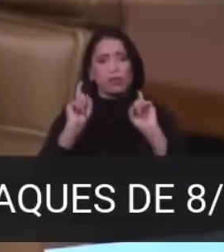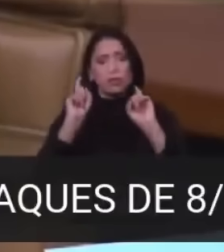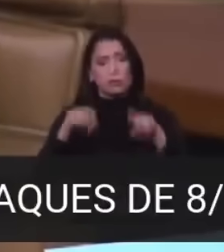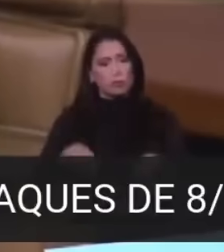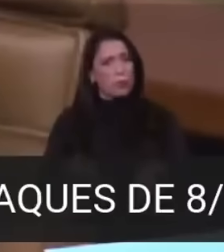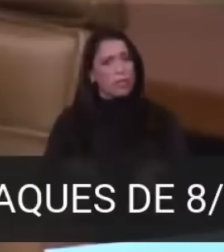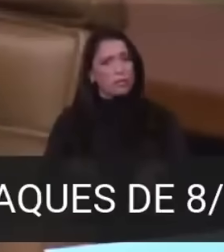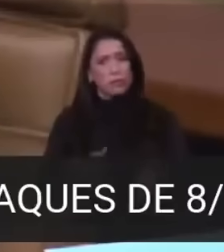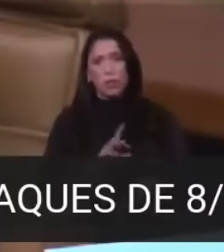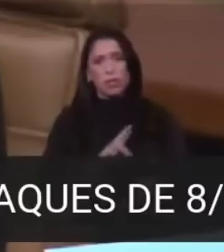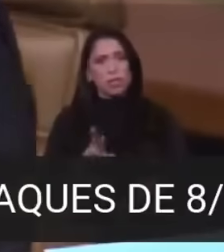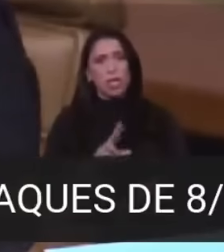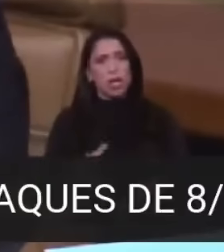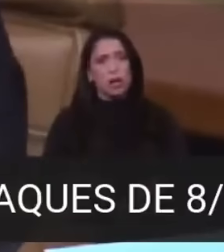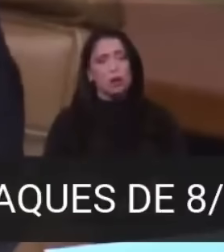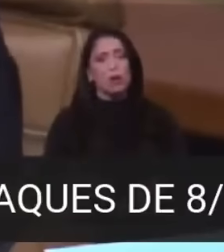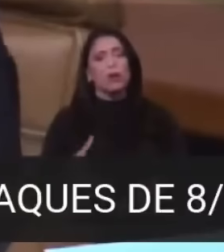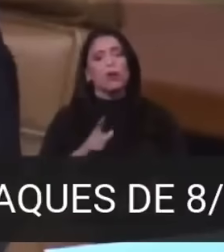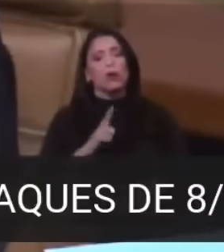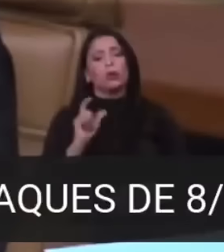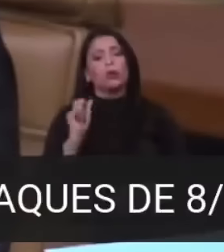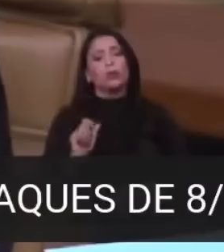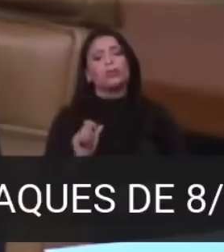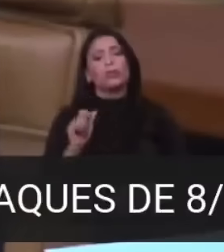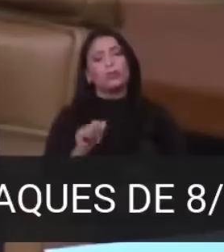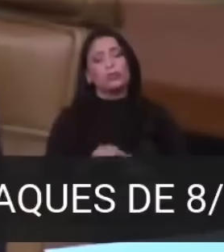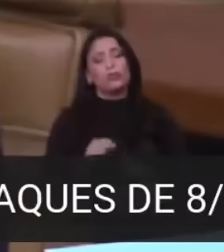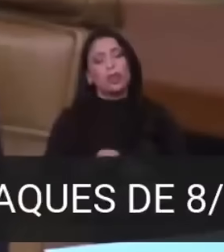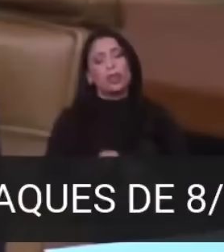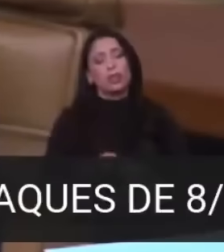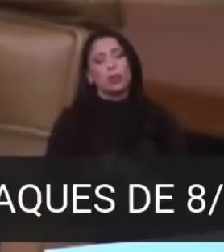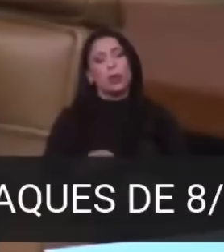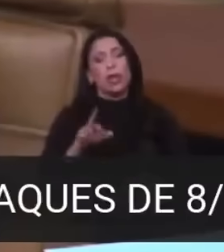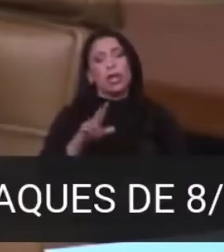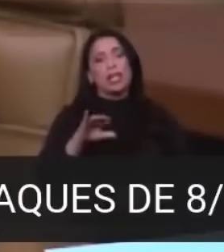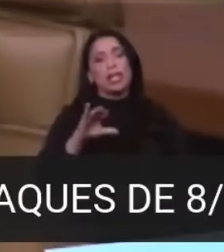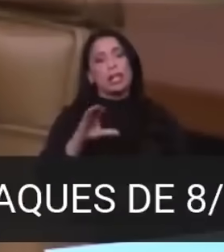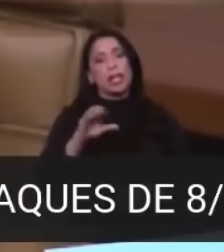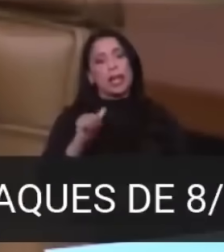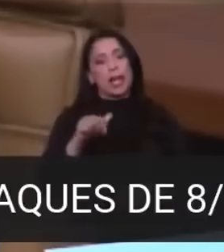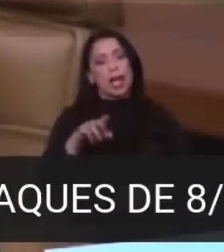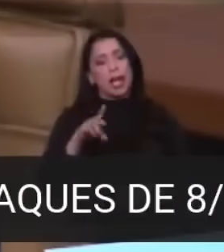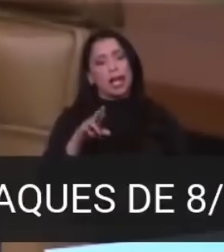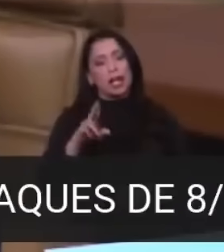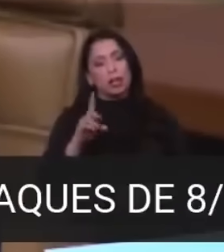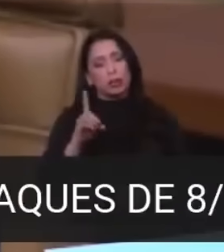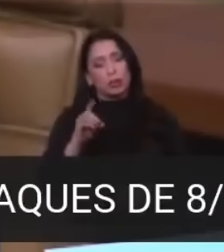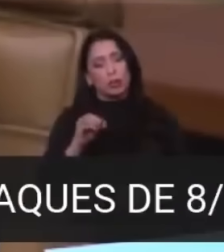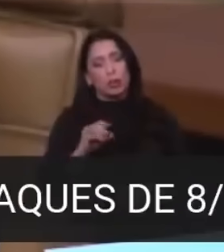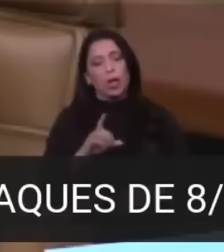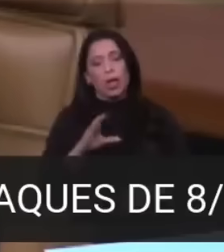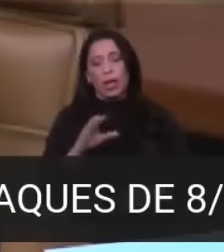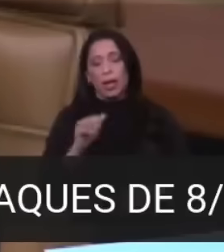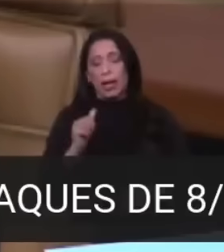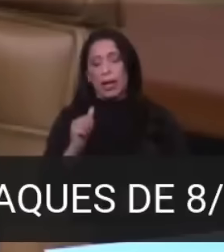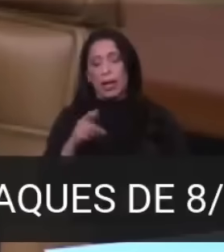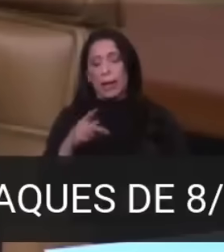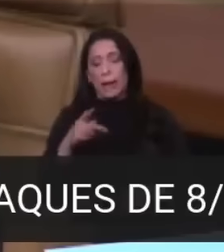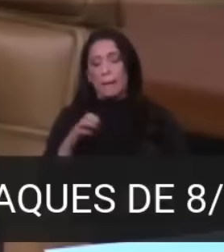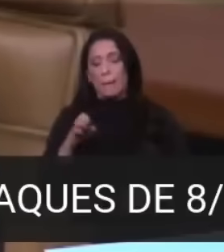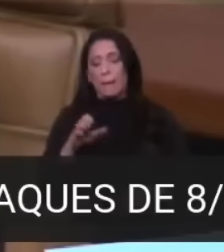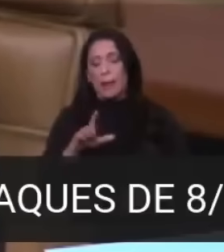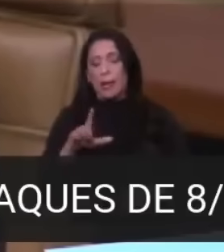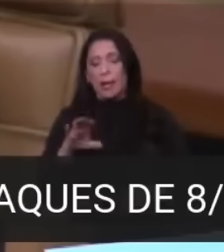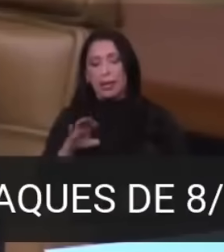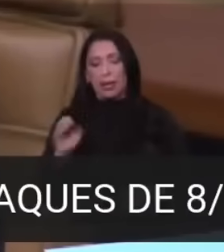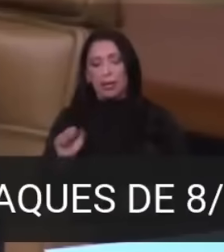o relatório elaborado pelo interventor Federal Ricardo Capelli designado pelo Presidente da República